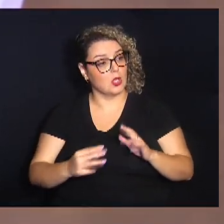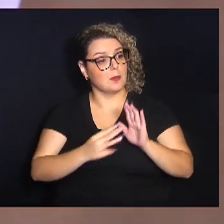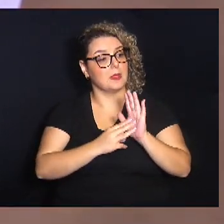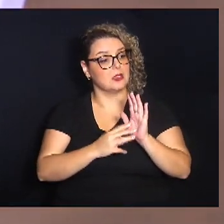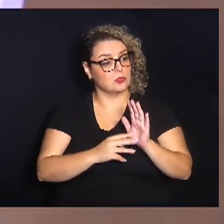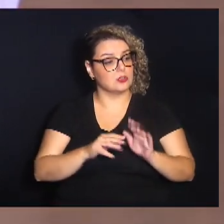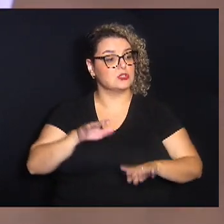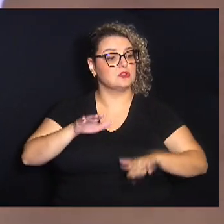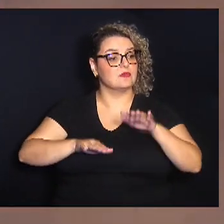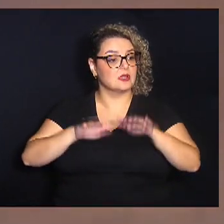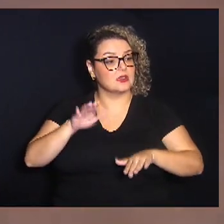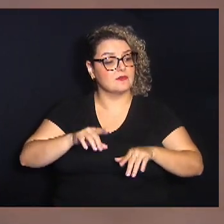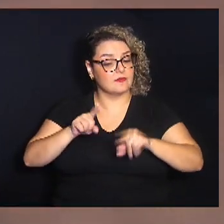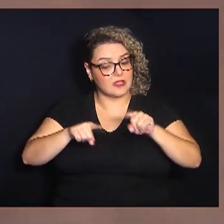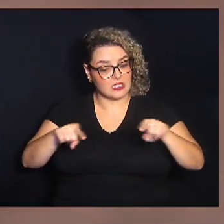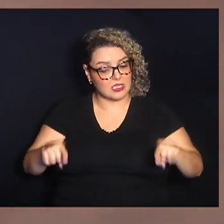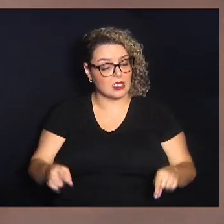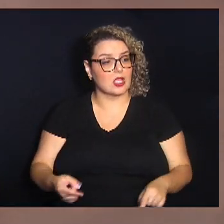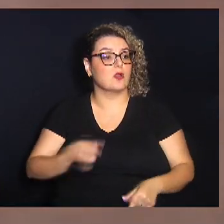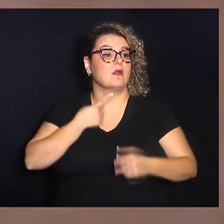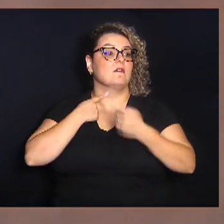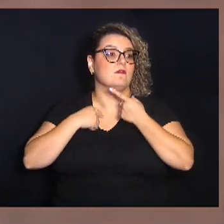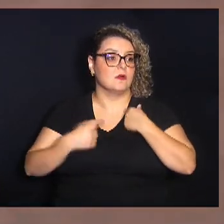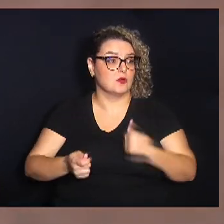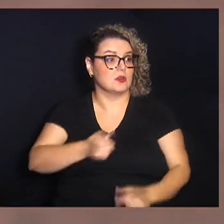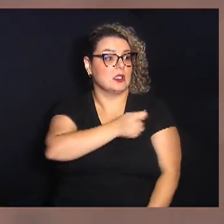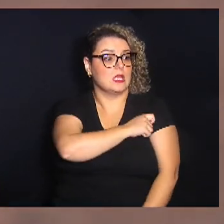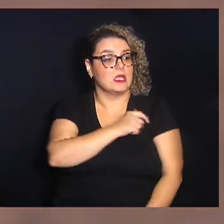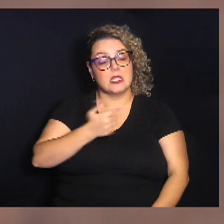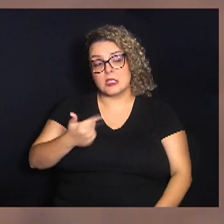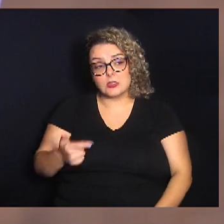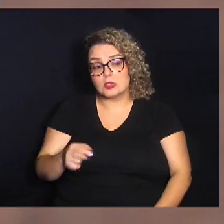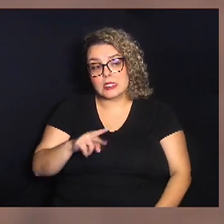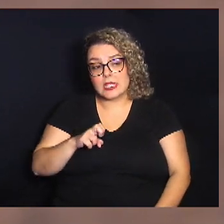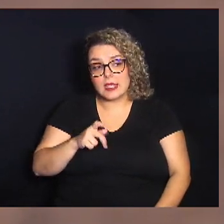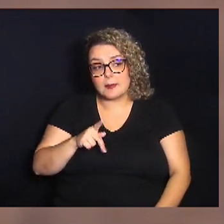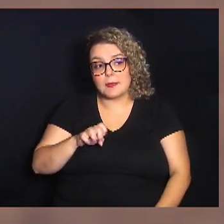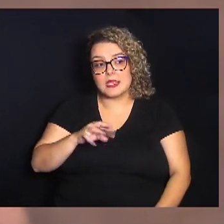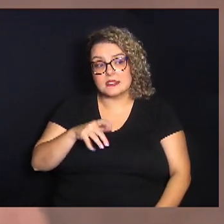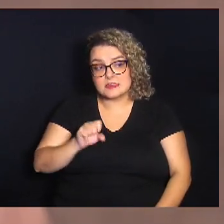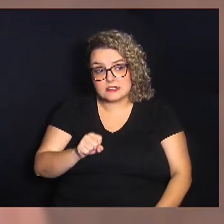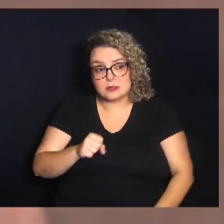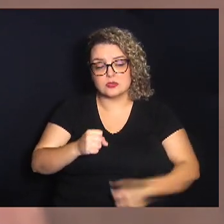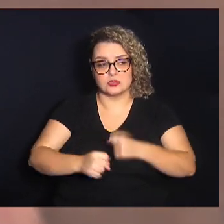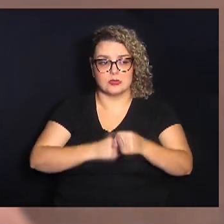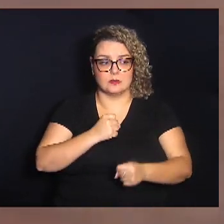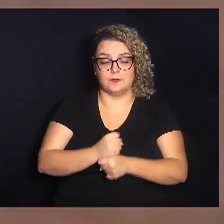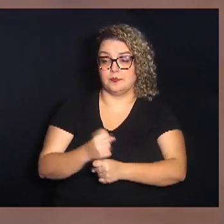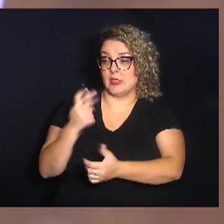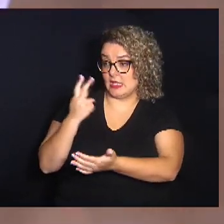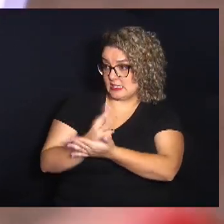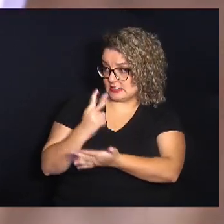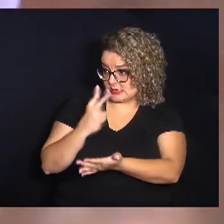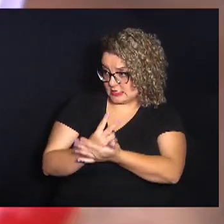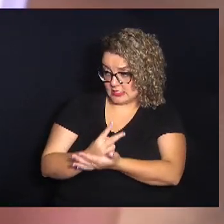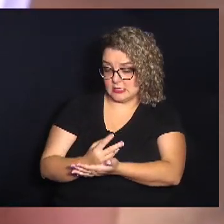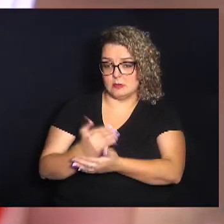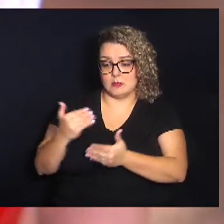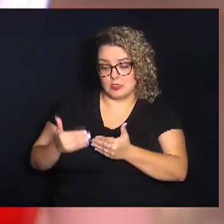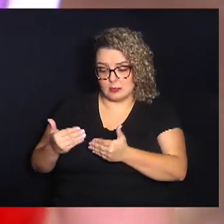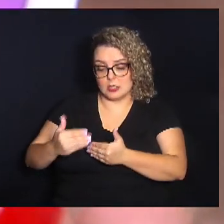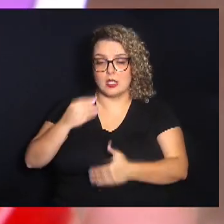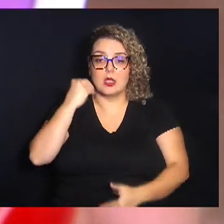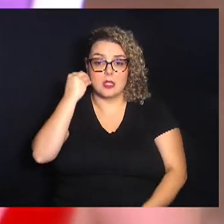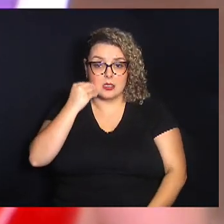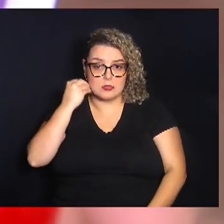que ele apresenta. E não existe repetição de ano. Sempre partindo da experiência e do